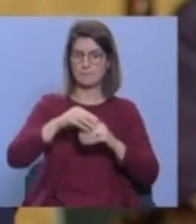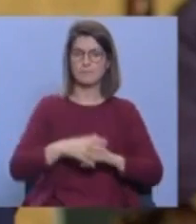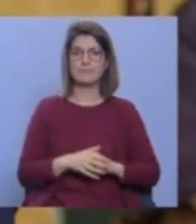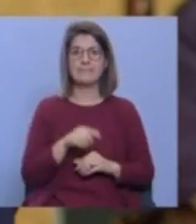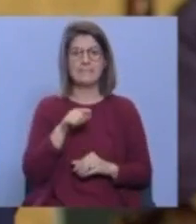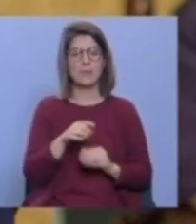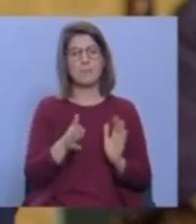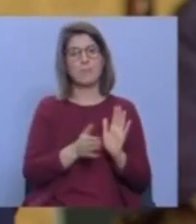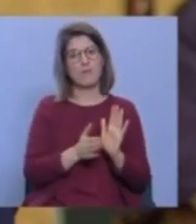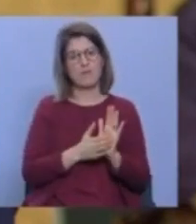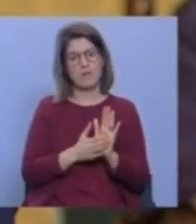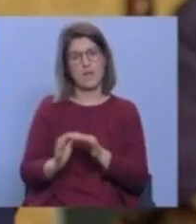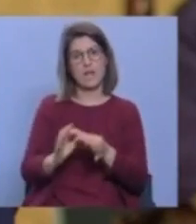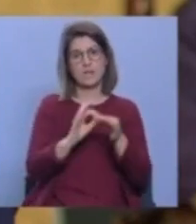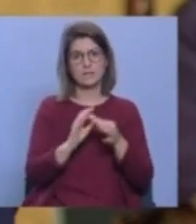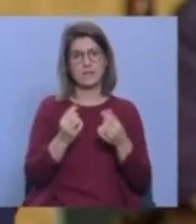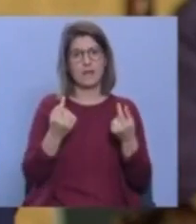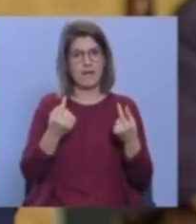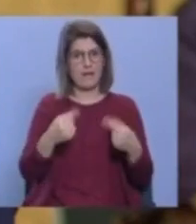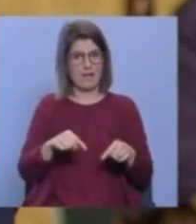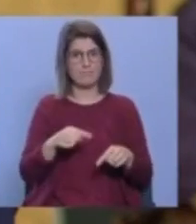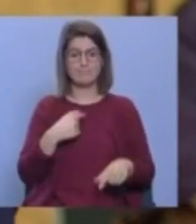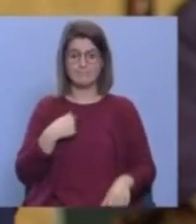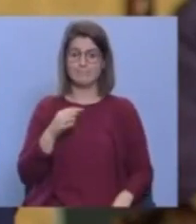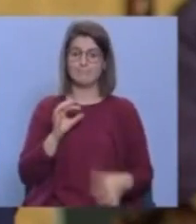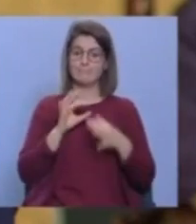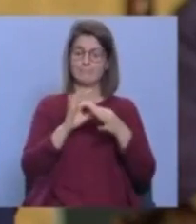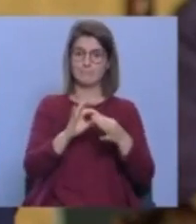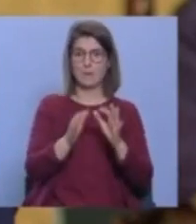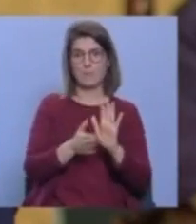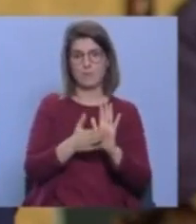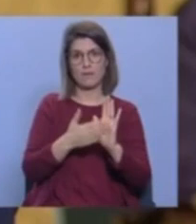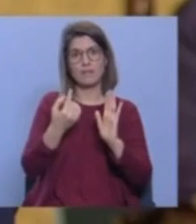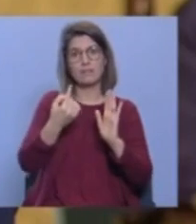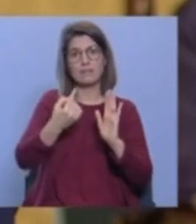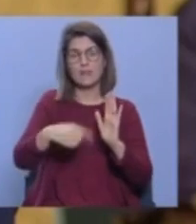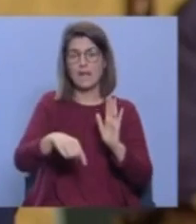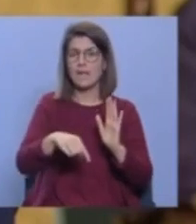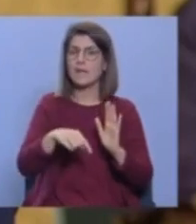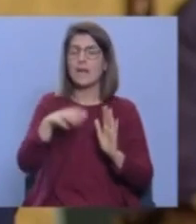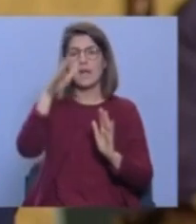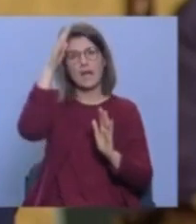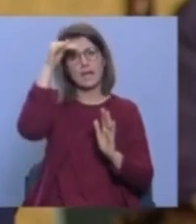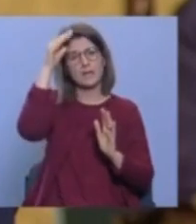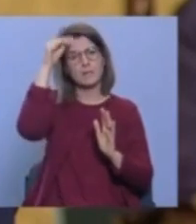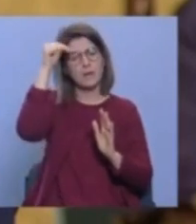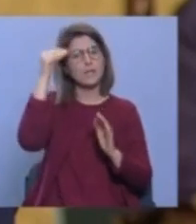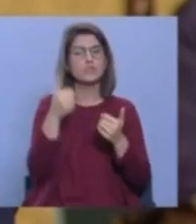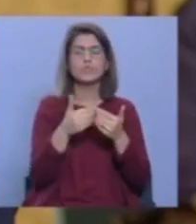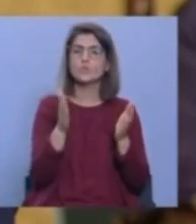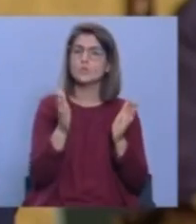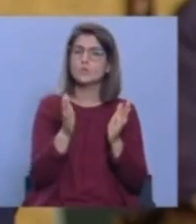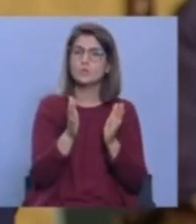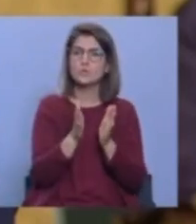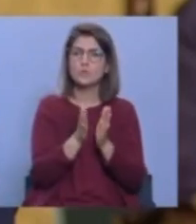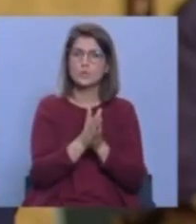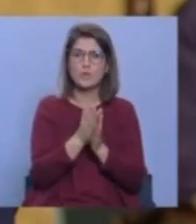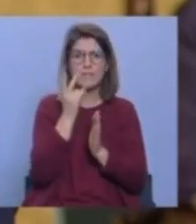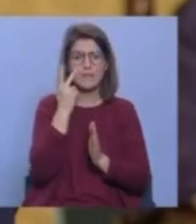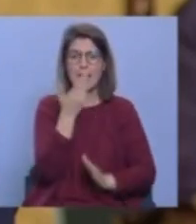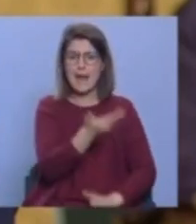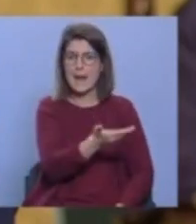o sinal da aliança que estabeleço convosco e com todos os animais que vivem entre